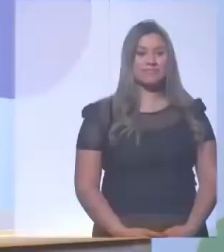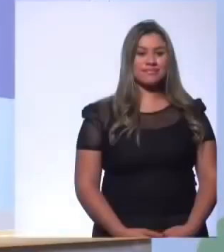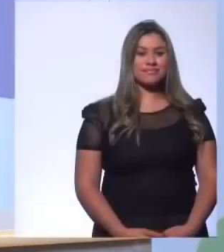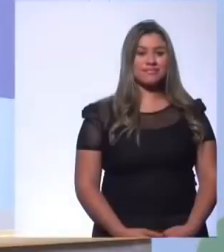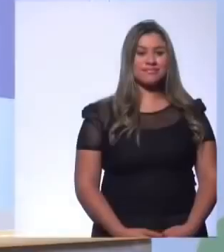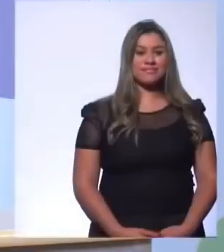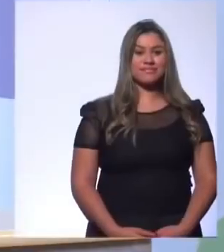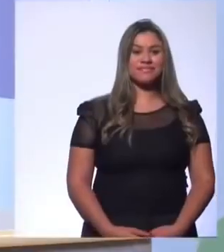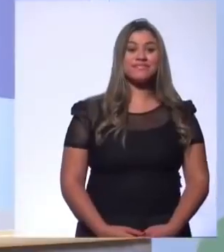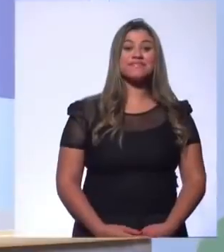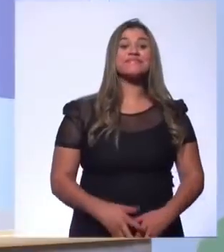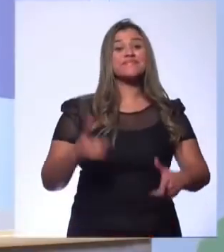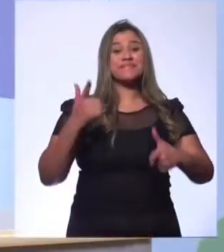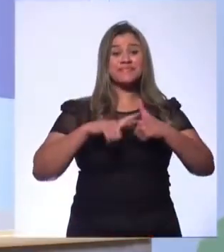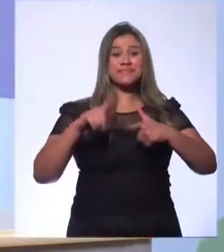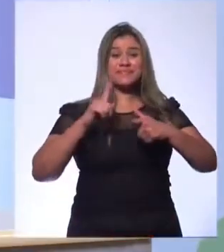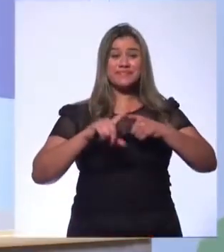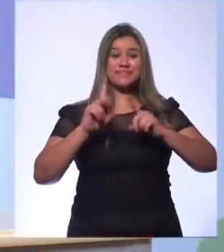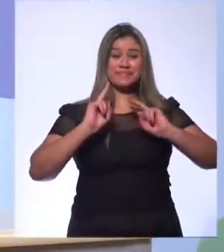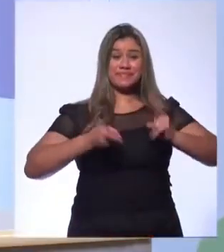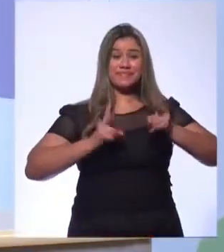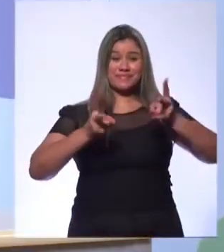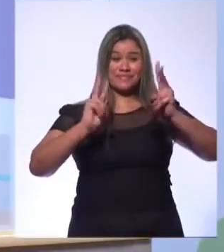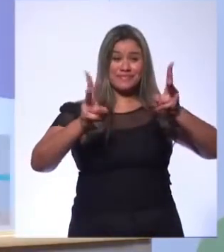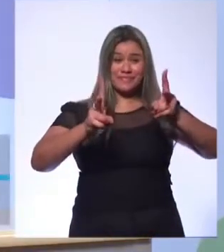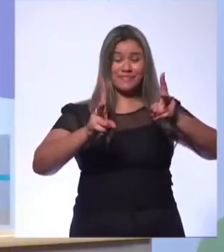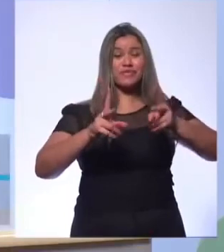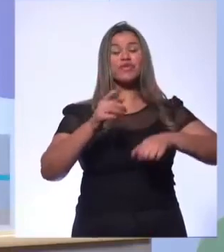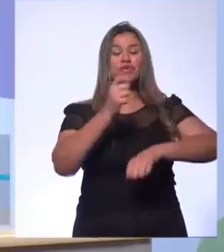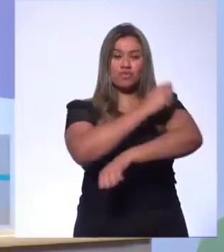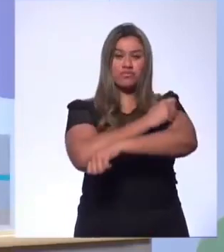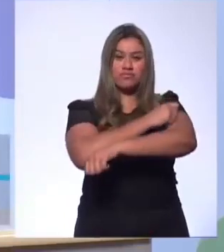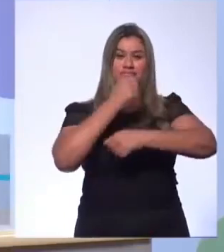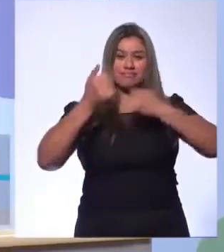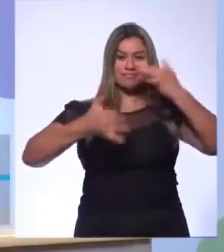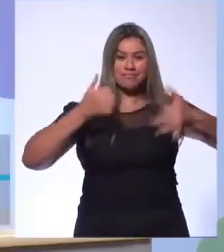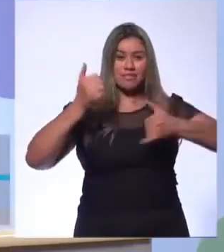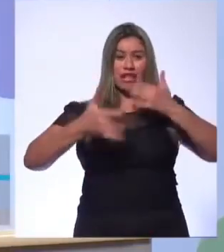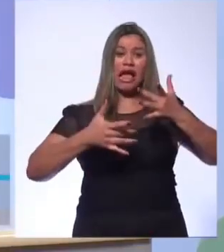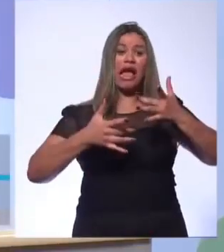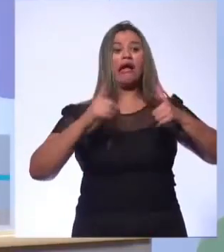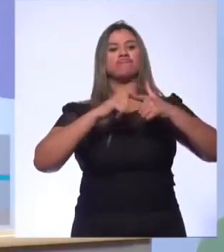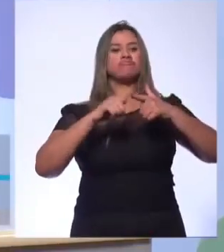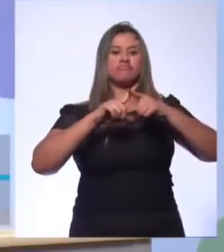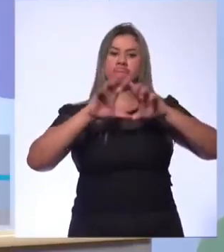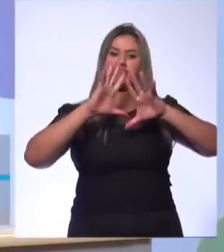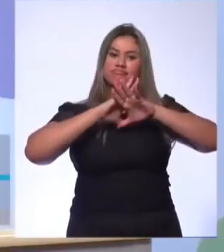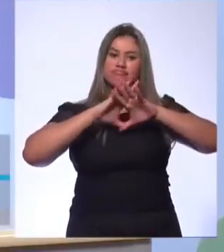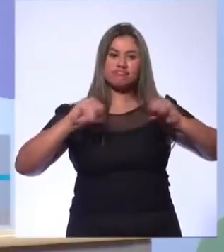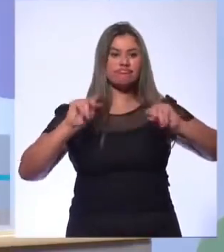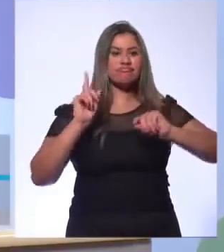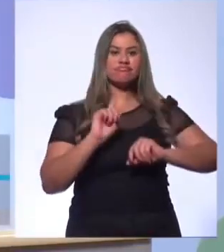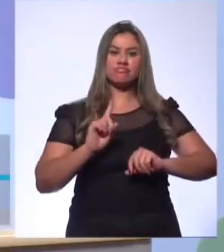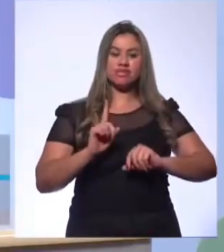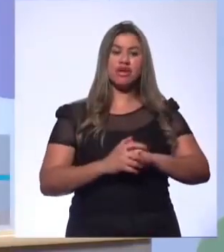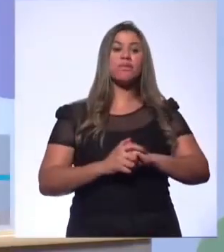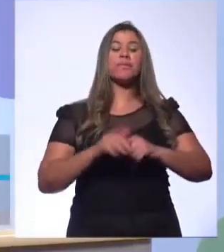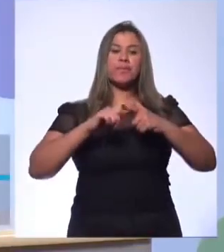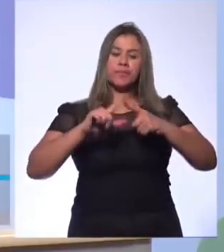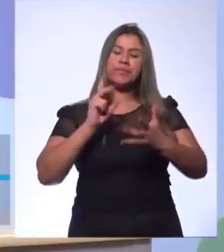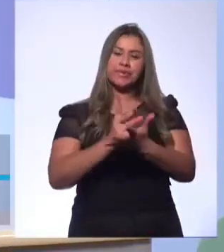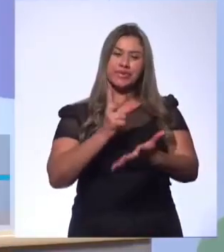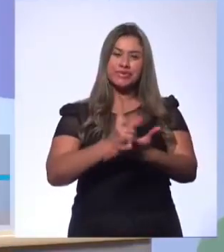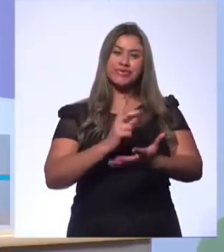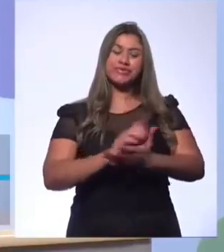Então, os problemas continuam aqui, segundo os nossos alunos. O Rodrigo diz, porque não irá ser resolvido, né? Os problemas continuam. A Iane falou